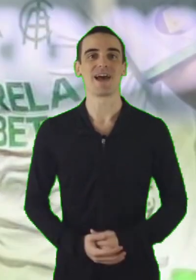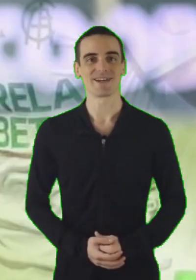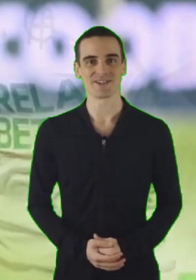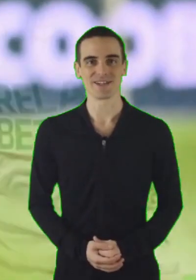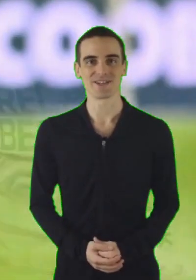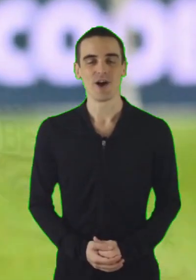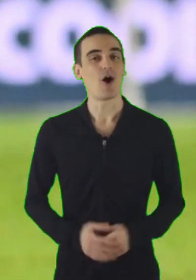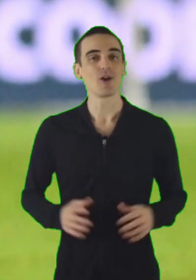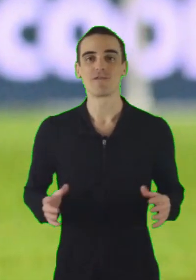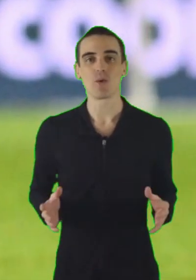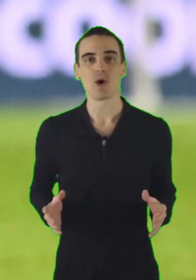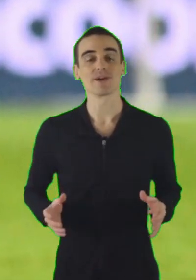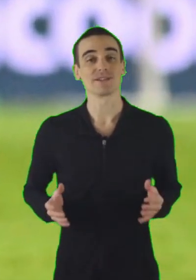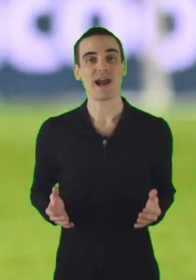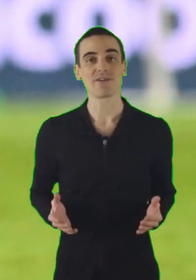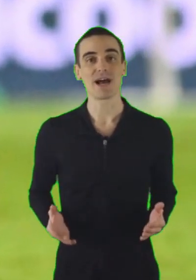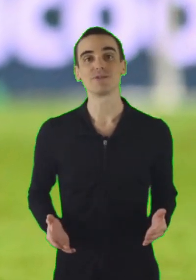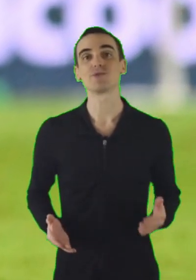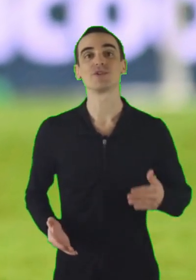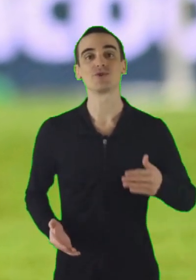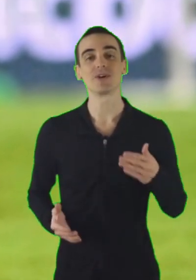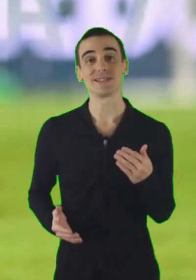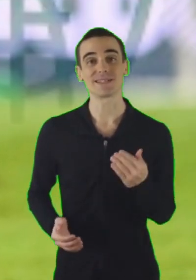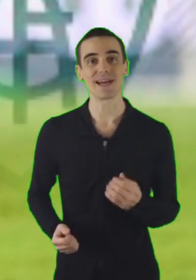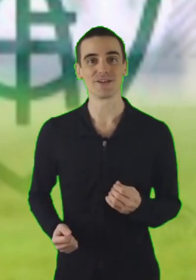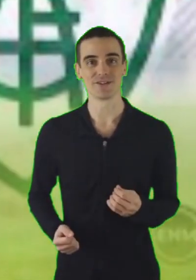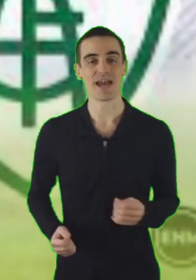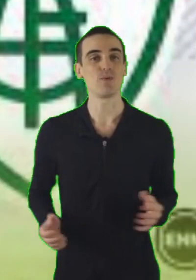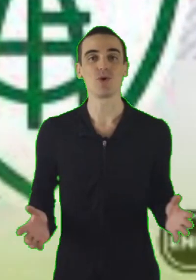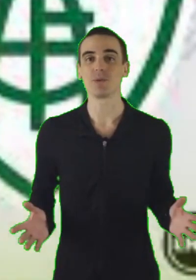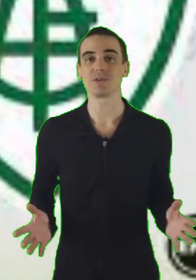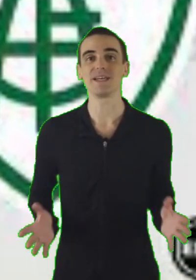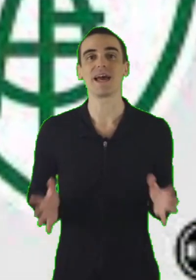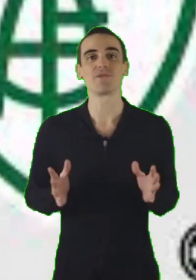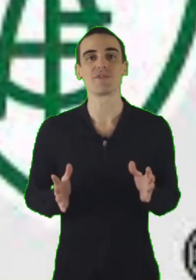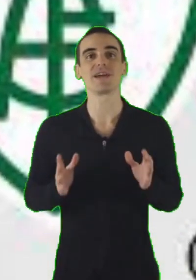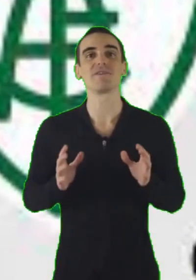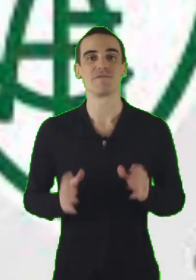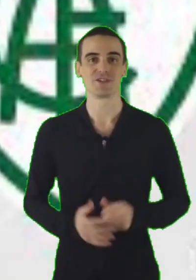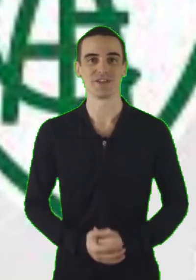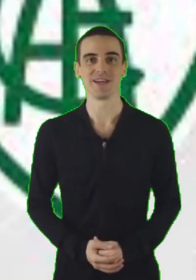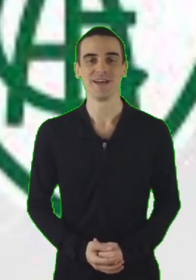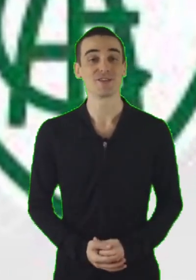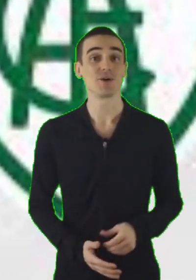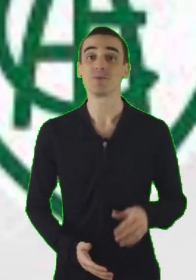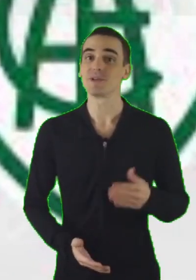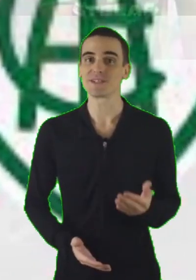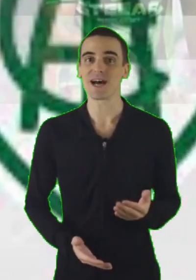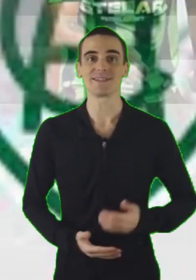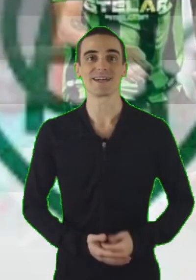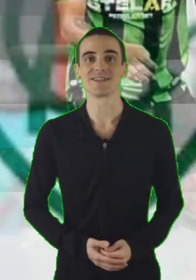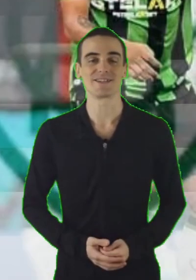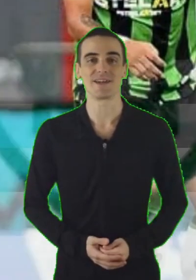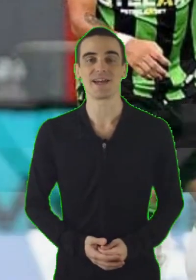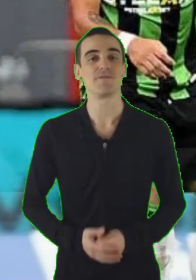então, encontrando muitos espaços pelo meio e pela esquerda. A Raposa, quando tinha bola, não conseguia trocar 5 passes.